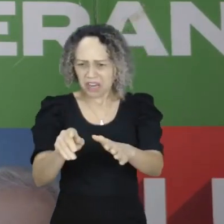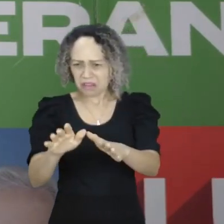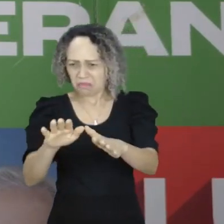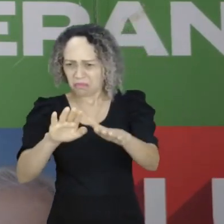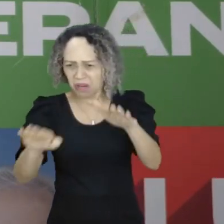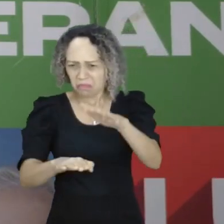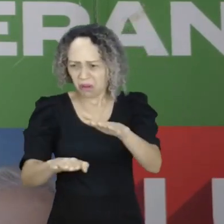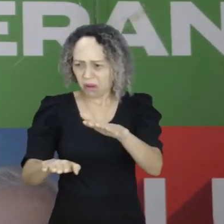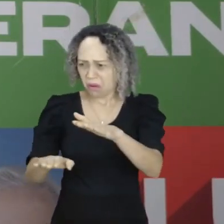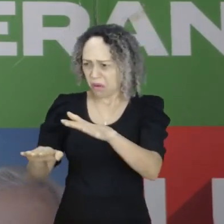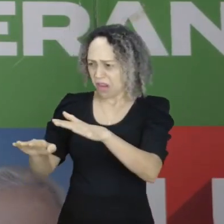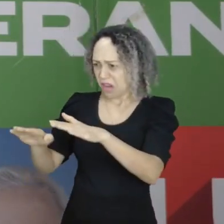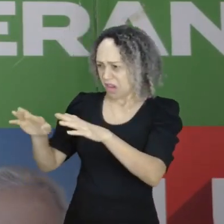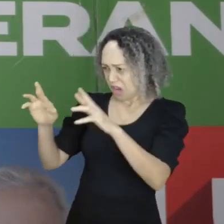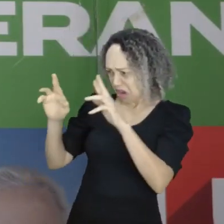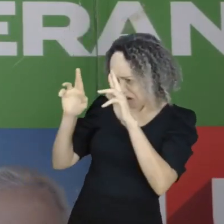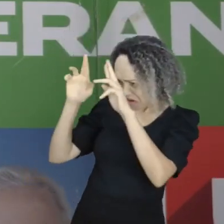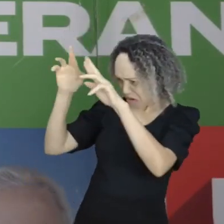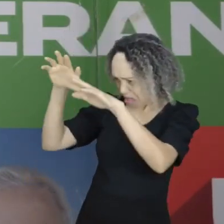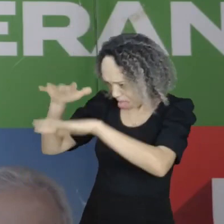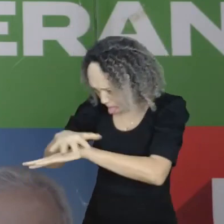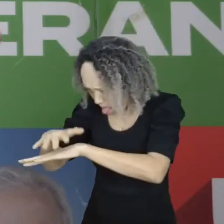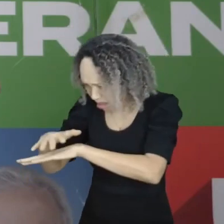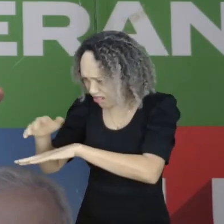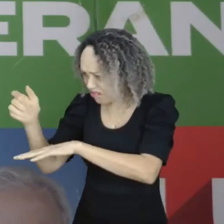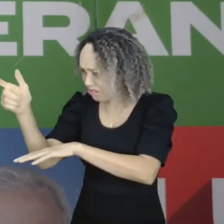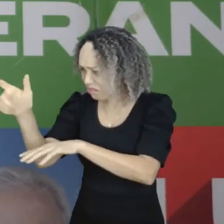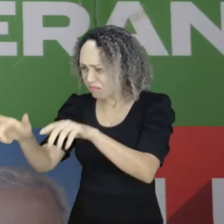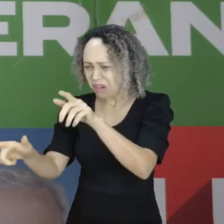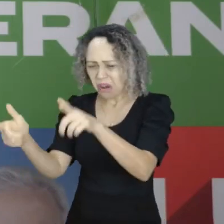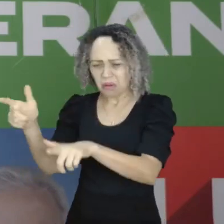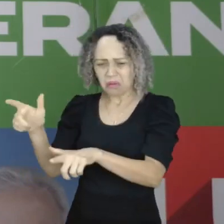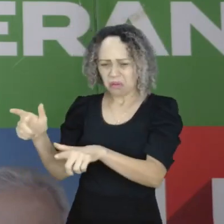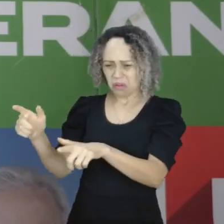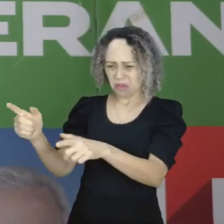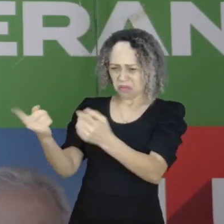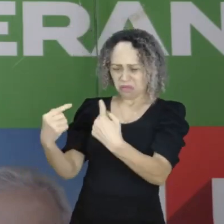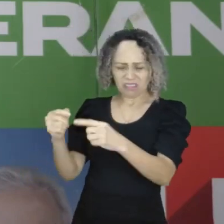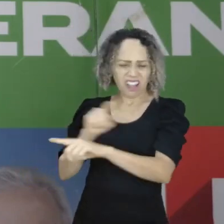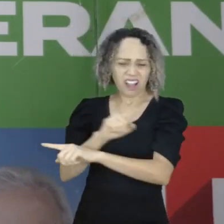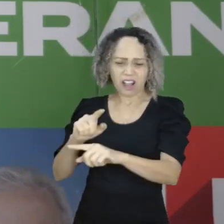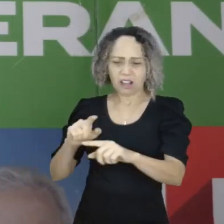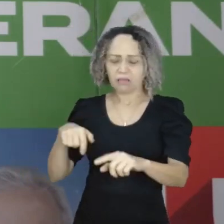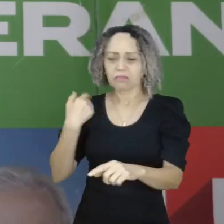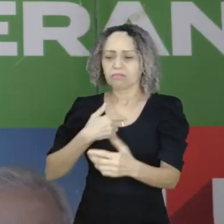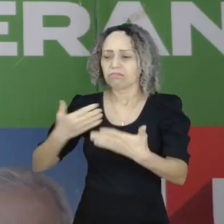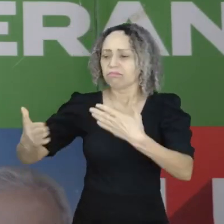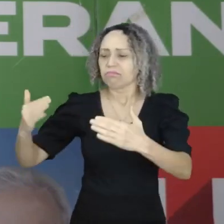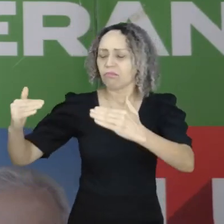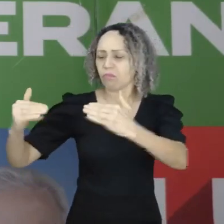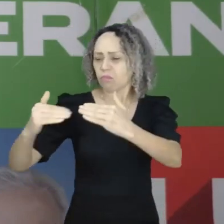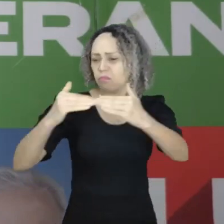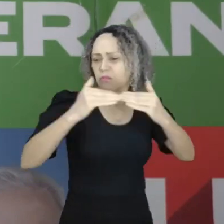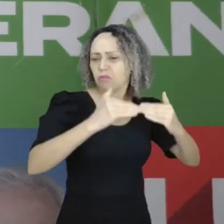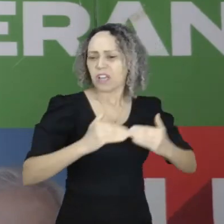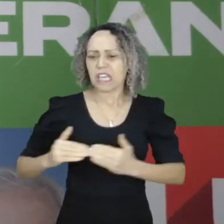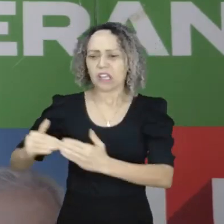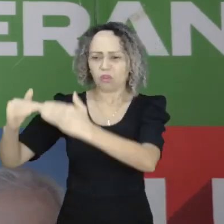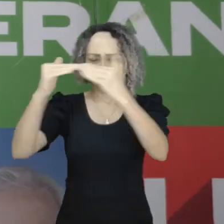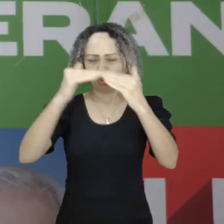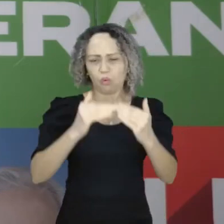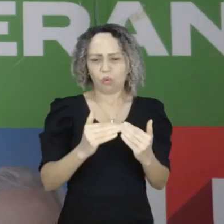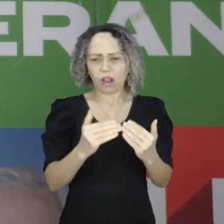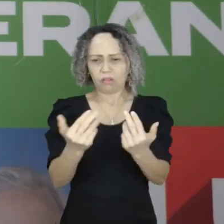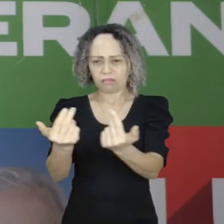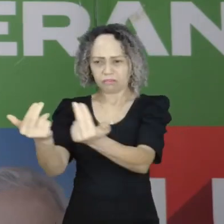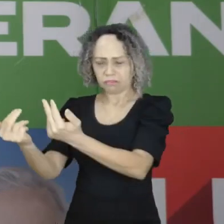mundo. Porque respeito é bom, a gente gosta de dar e a gente gosta de receber. Então, eu estou convencido que o